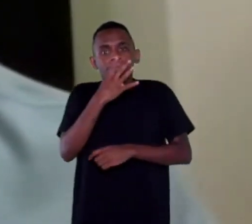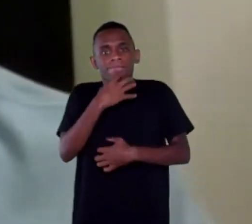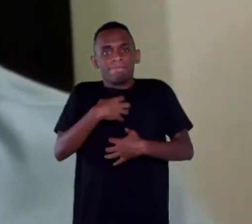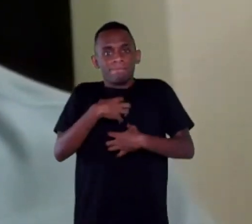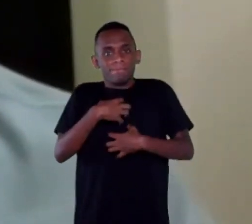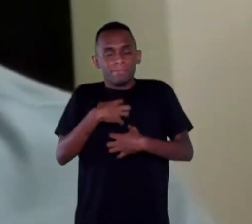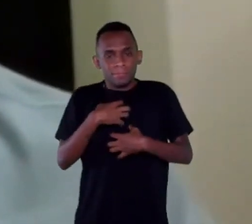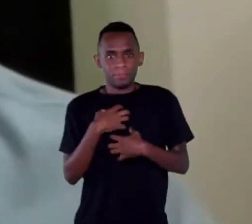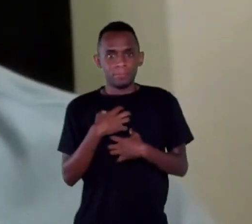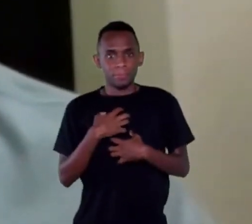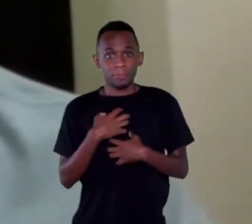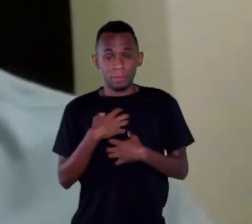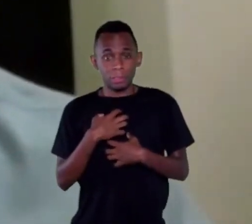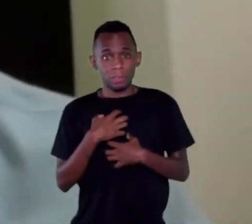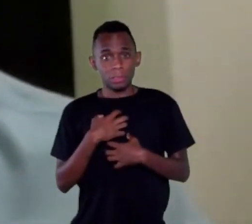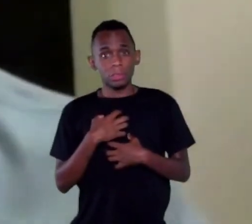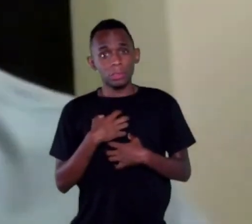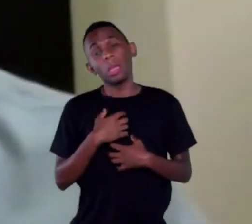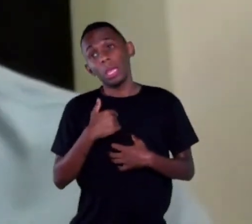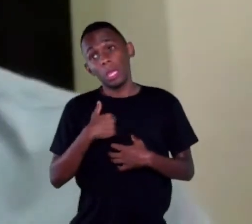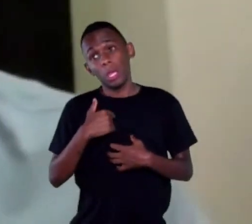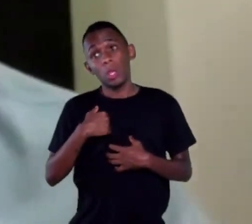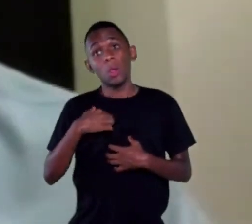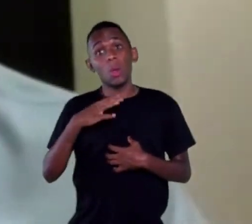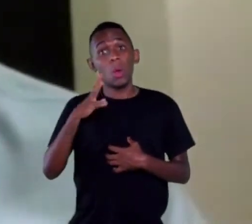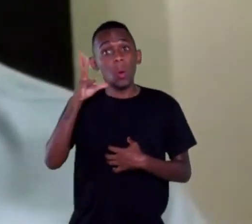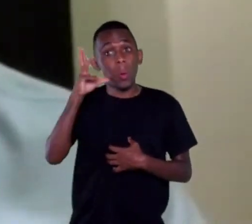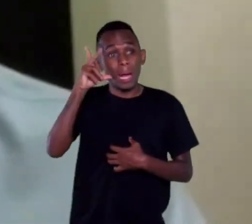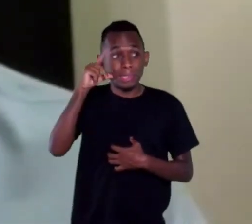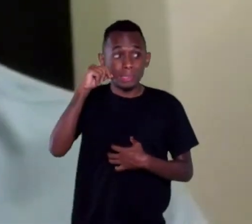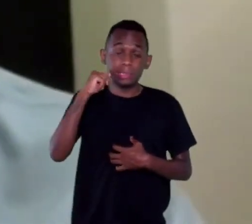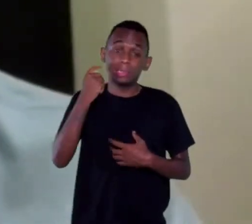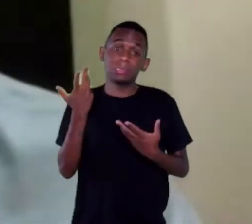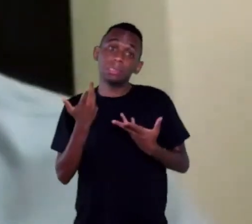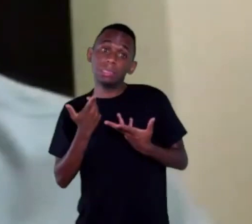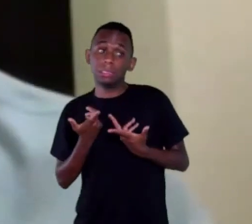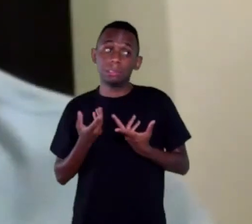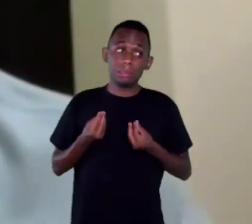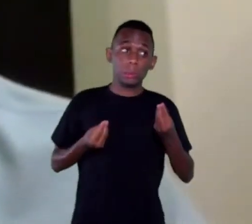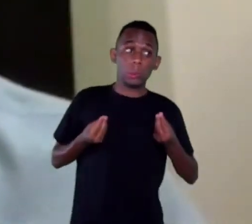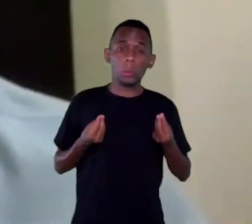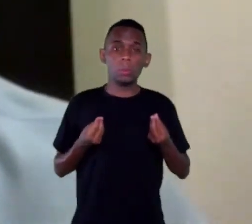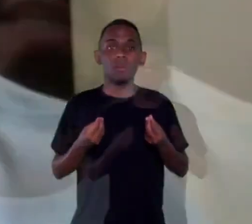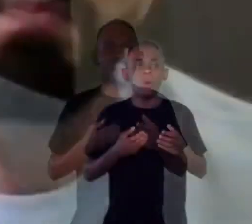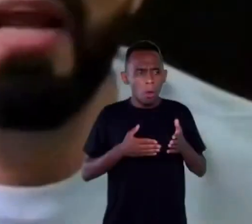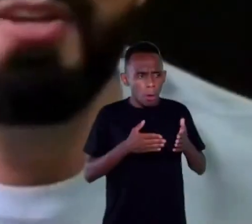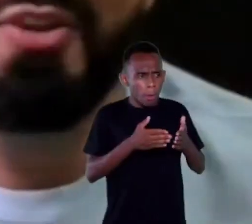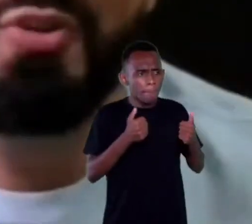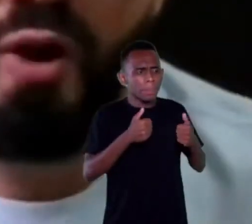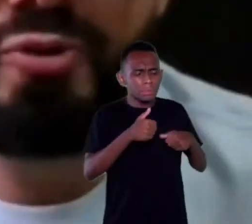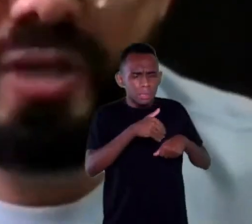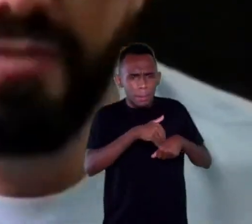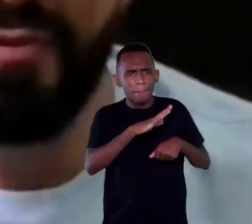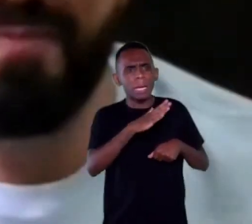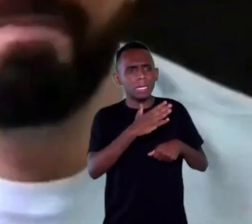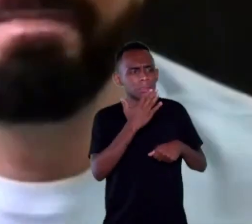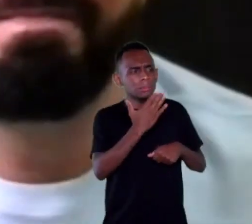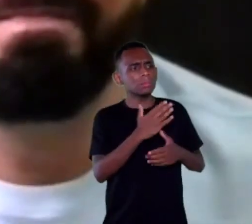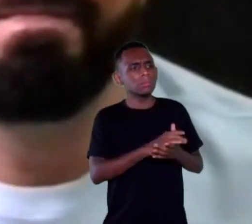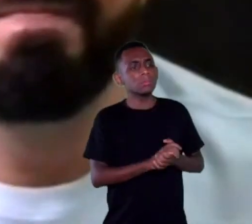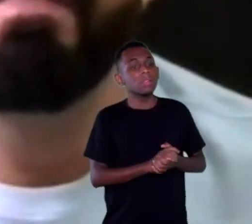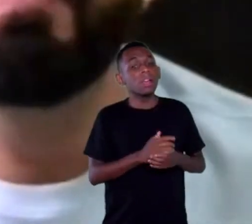de forma despretensiosa, falei assim, eu estou achando que eu estou querendo meio muito, mas eu vou pedir mais. Eu falei, seu Brau, faz para a gente o